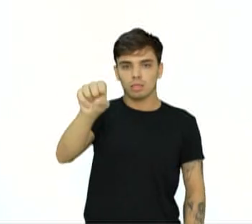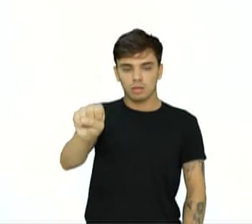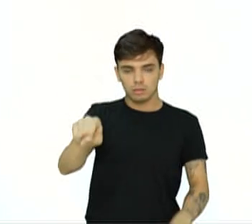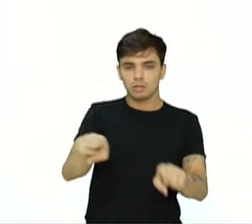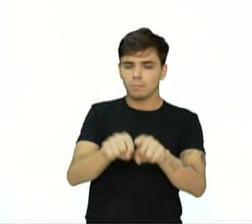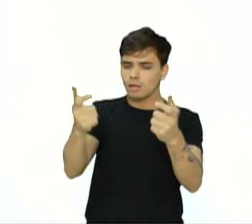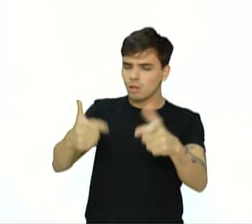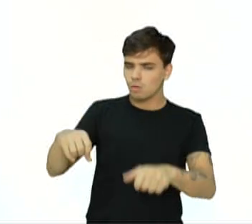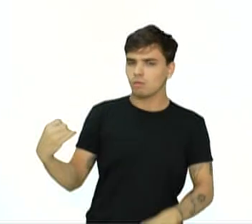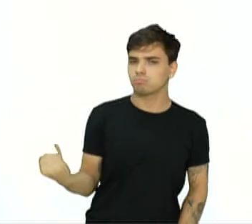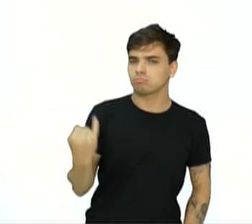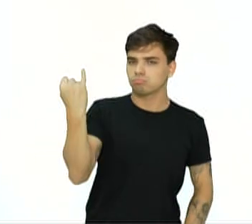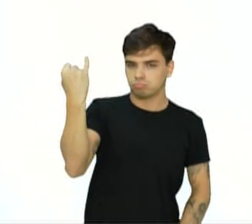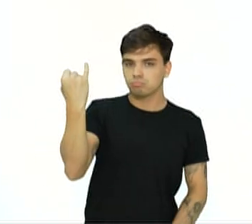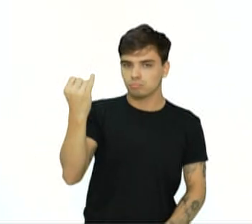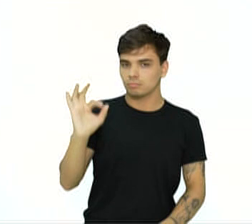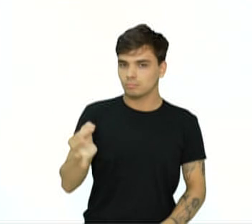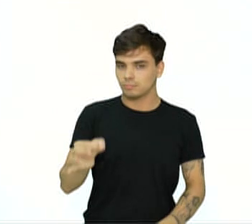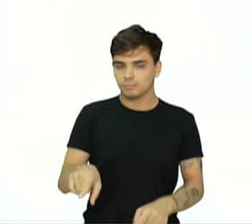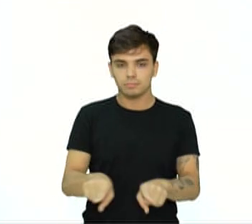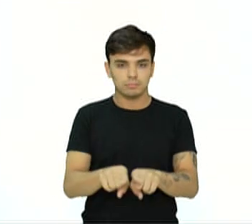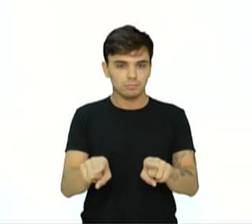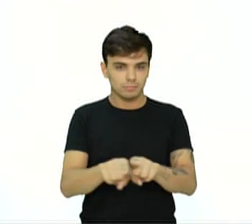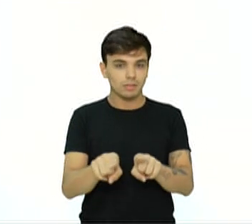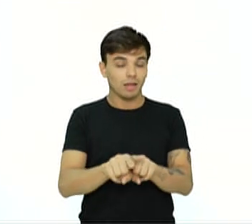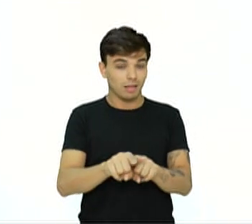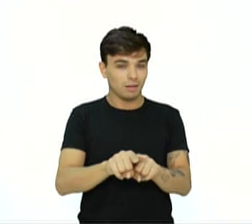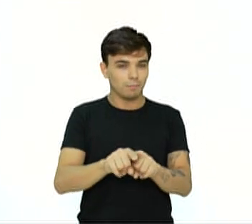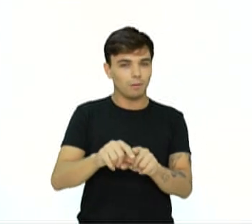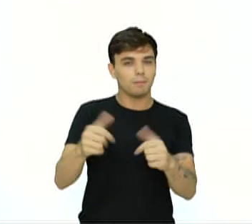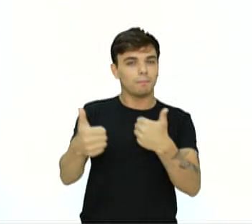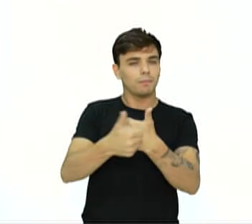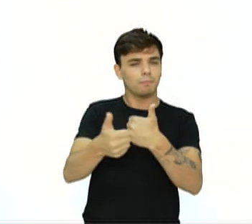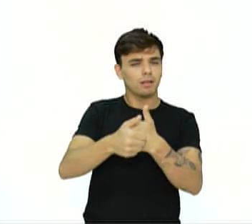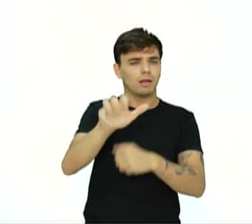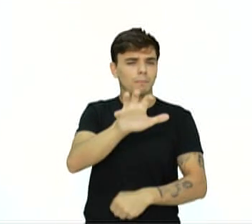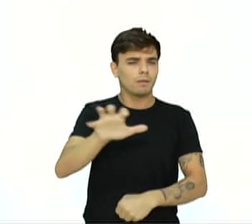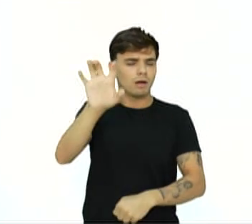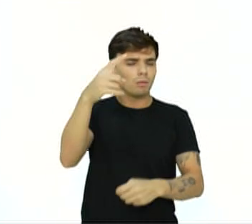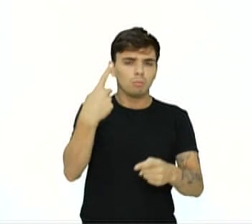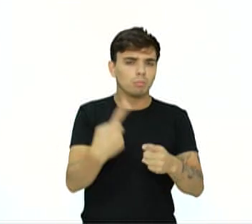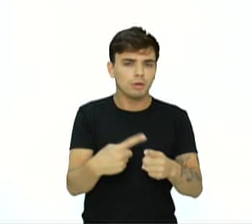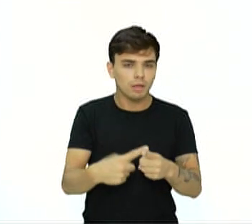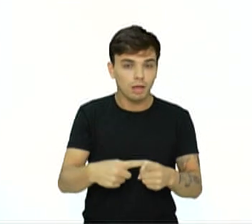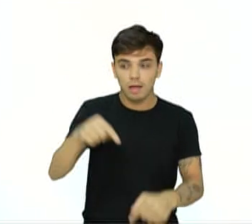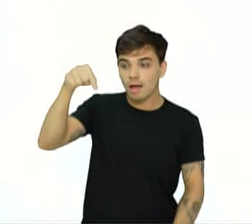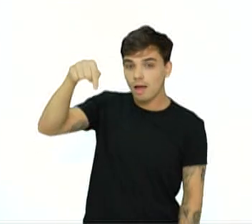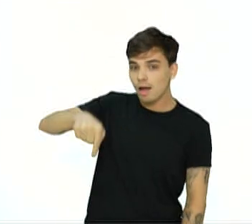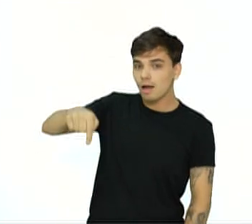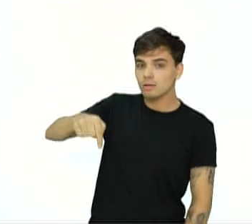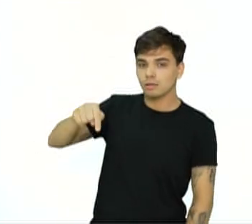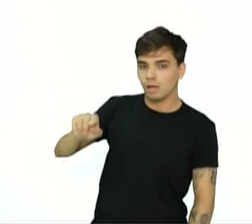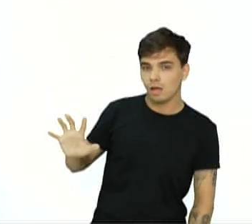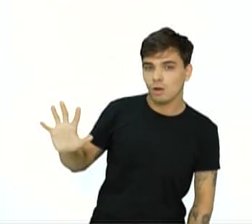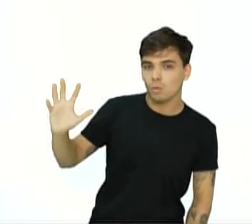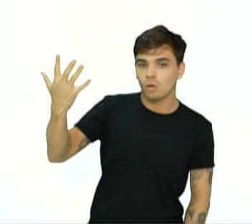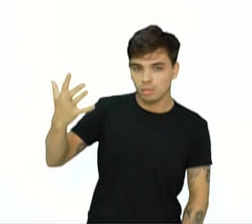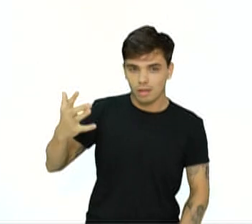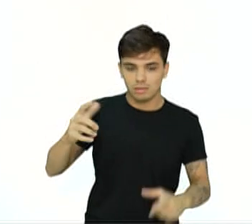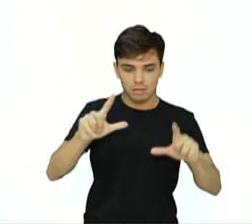espaço importantíssimo, né, do Tribunal Regional. Por quê? Porque é aqui onde as urnas